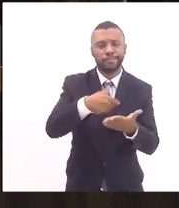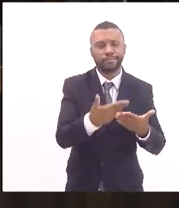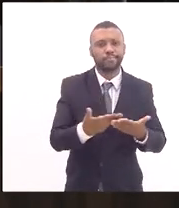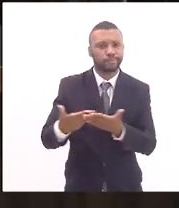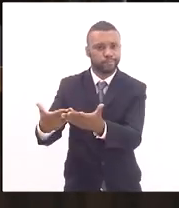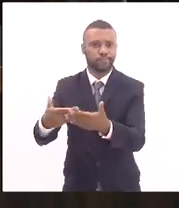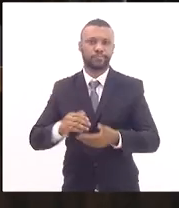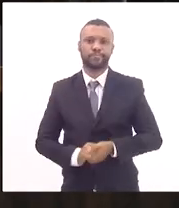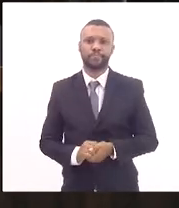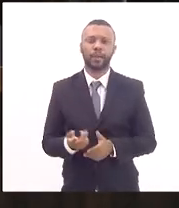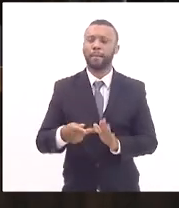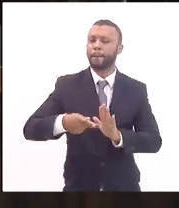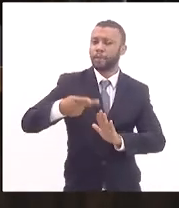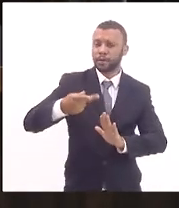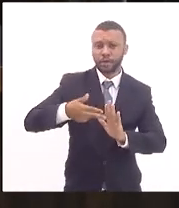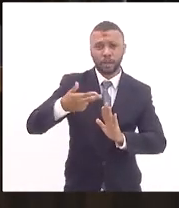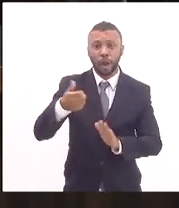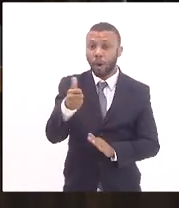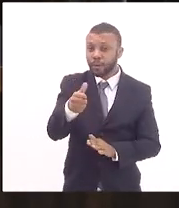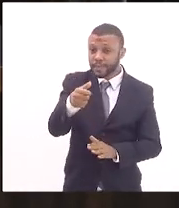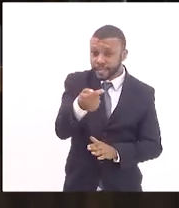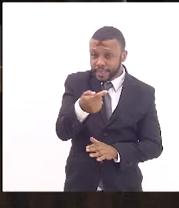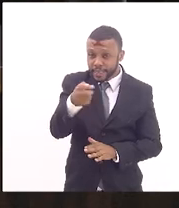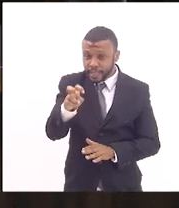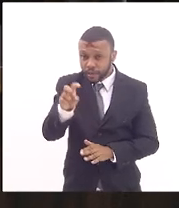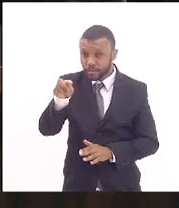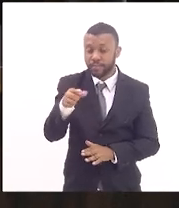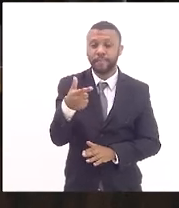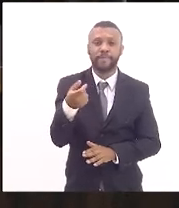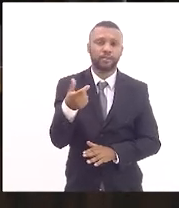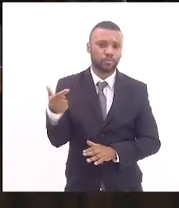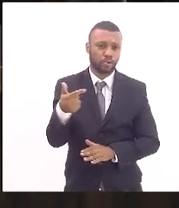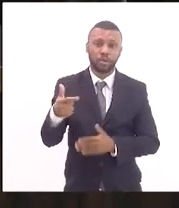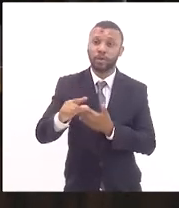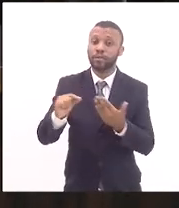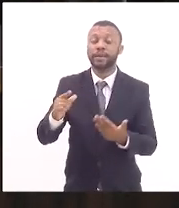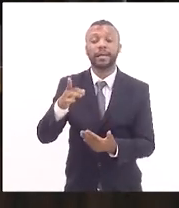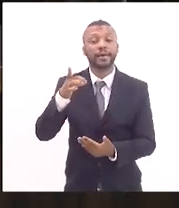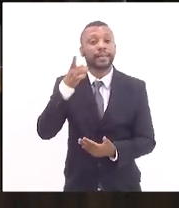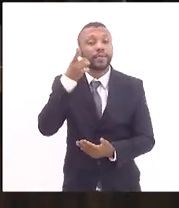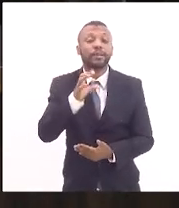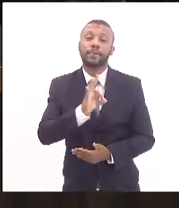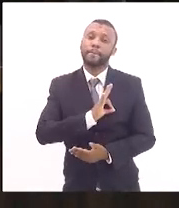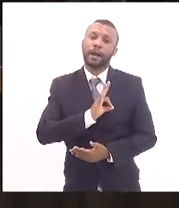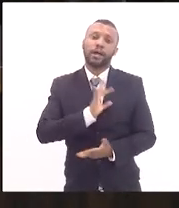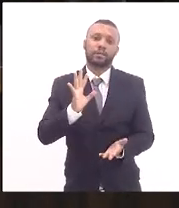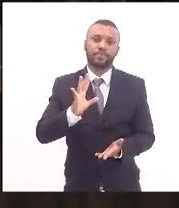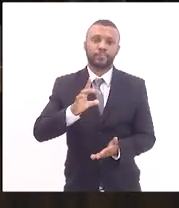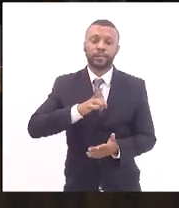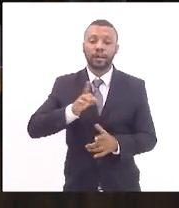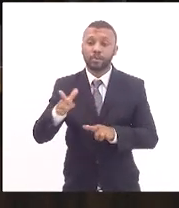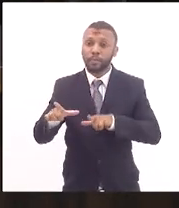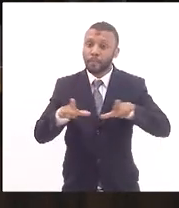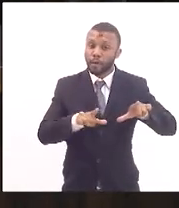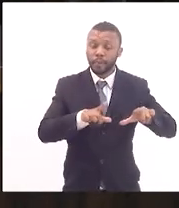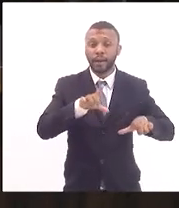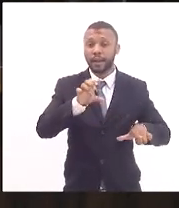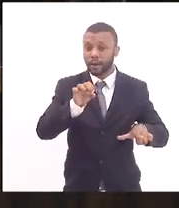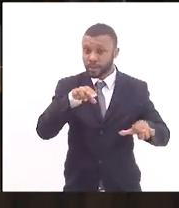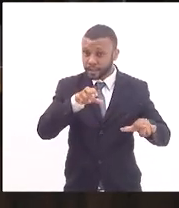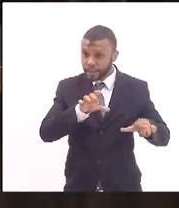o Jardim a solução 1175 de 22 de autoria da deputada Martha Rocha concede o diploma Leonel Brizola ao